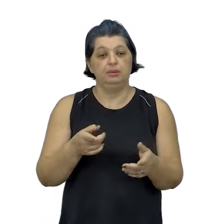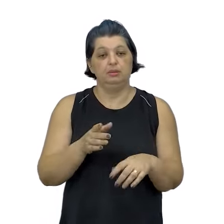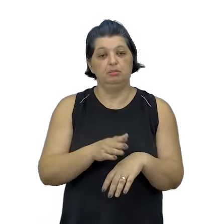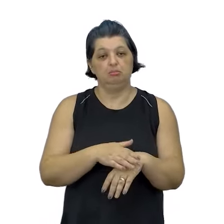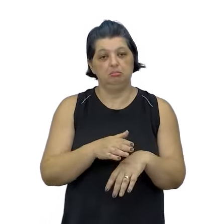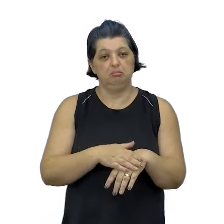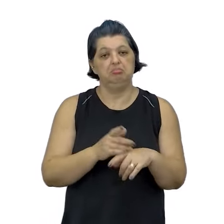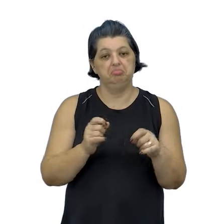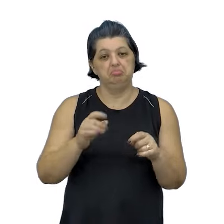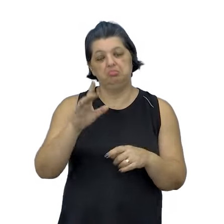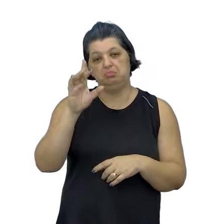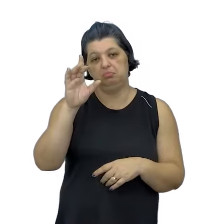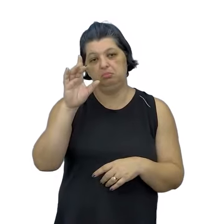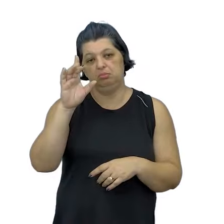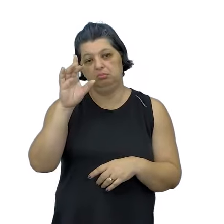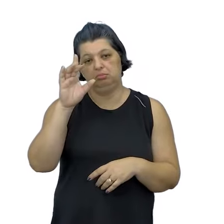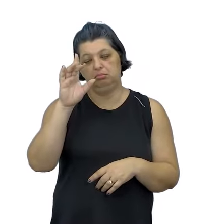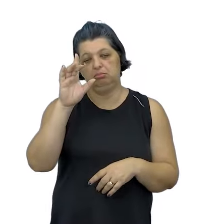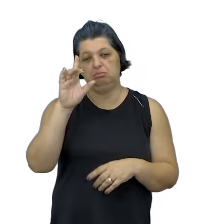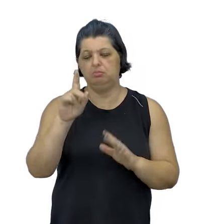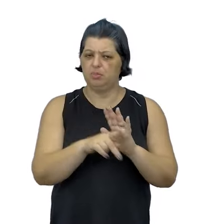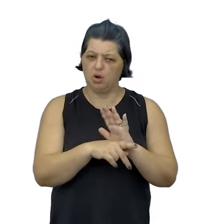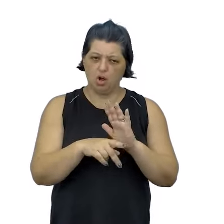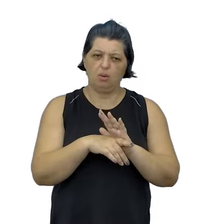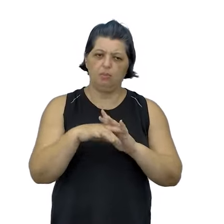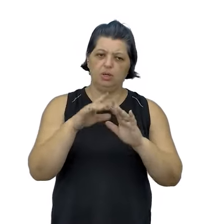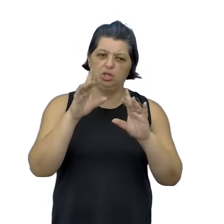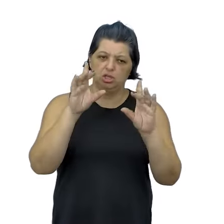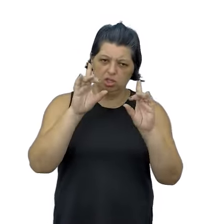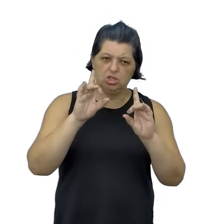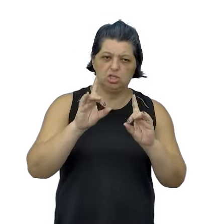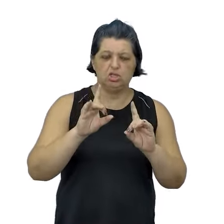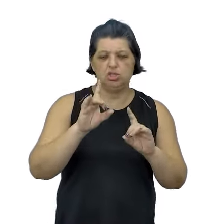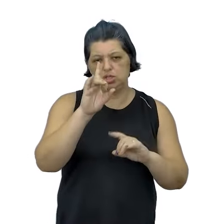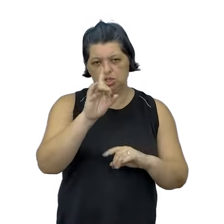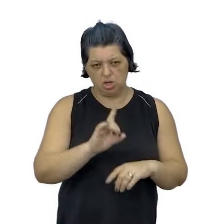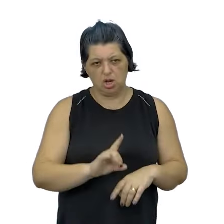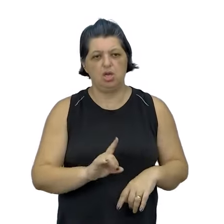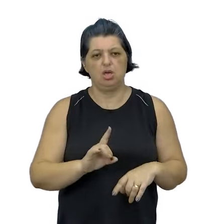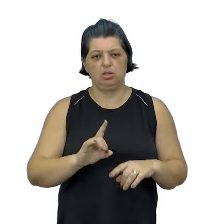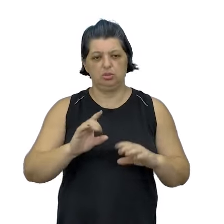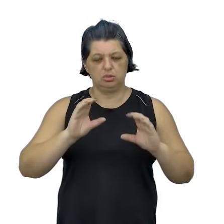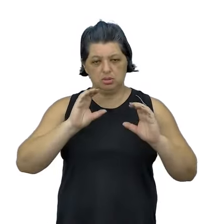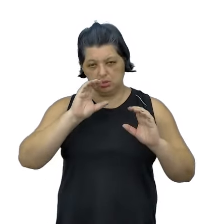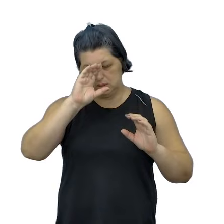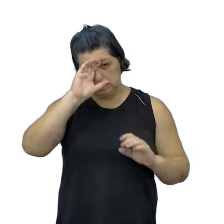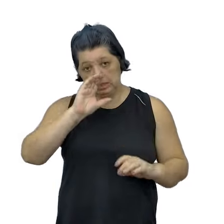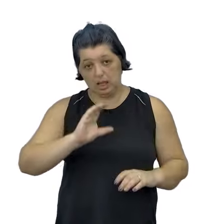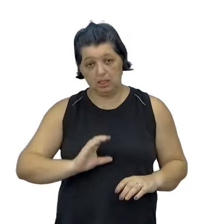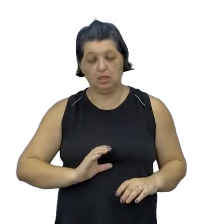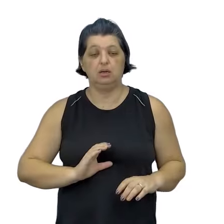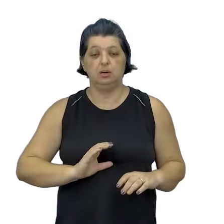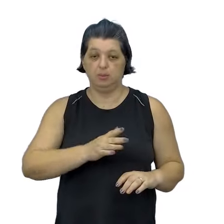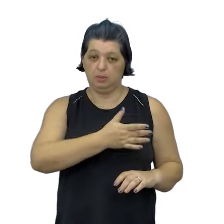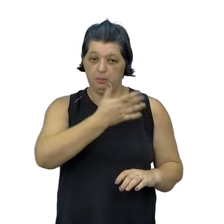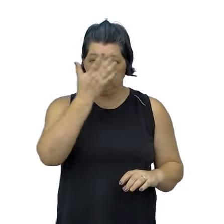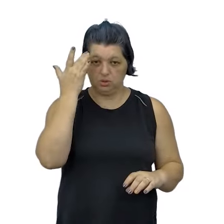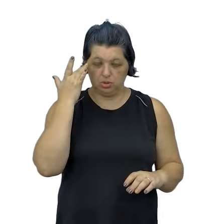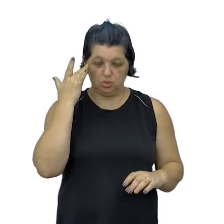exercer os meus direitos, né, de cidadão, os meus direitos e os meus deveres. Bom, ainda continuando